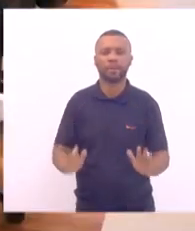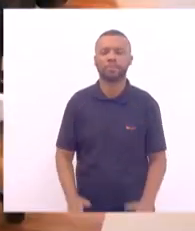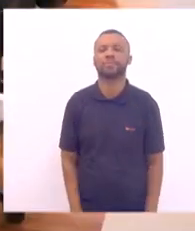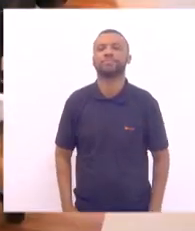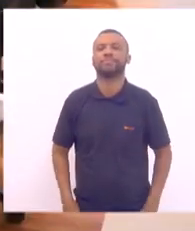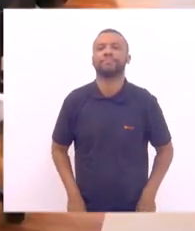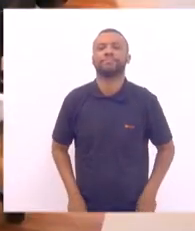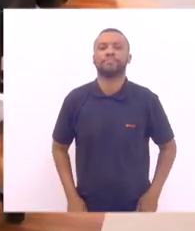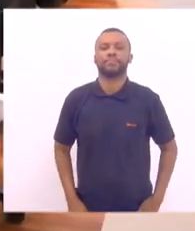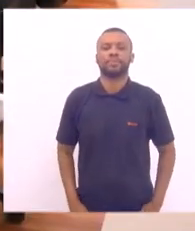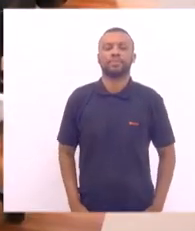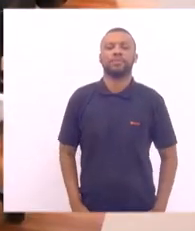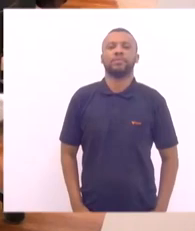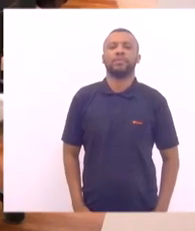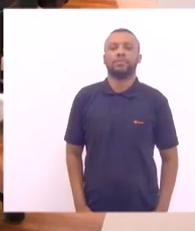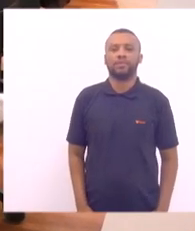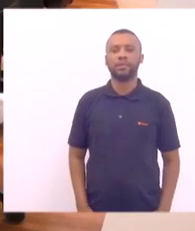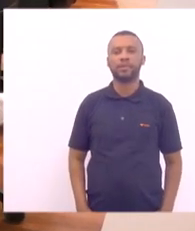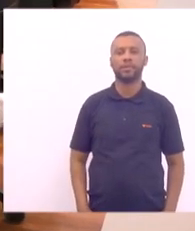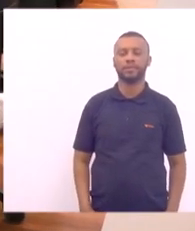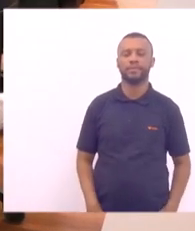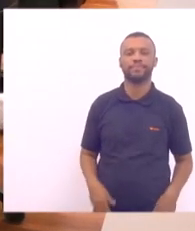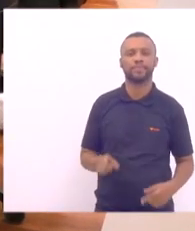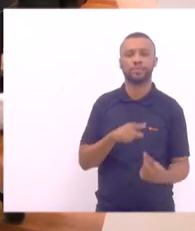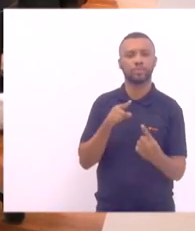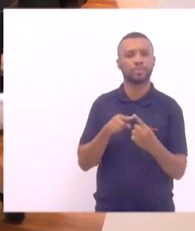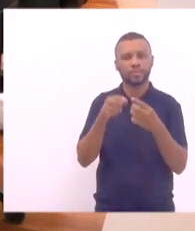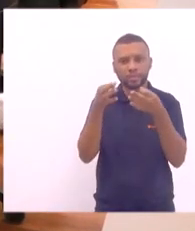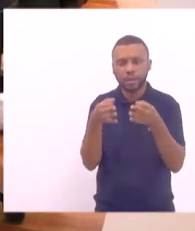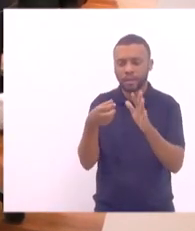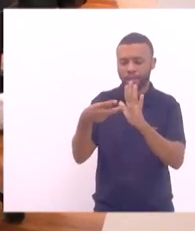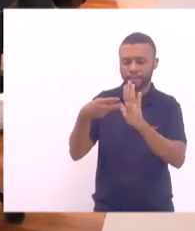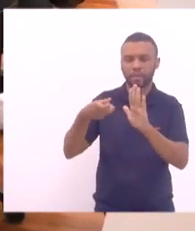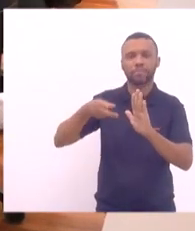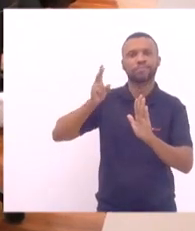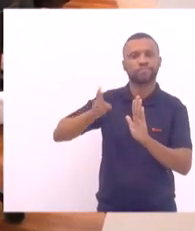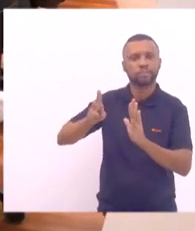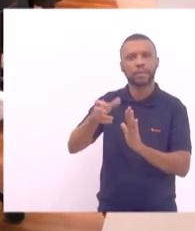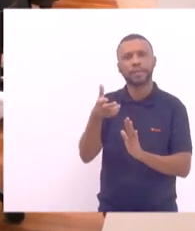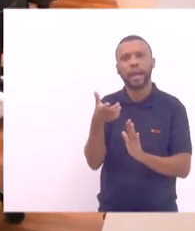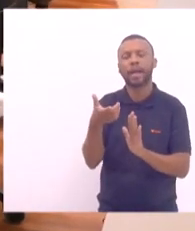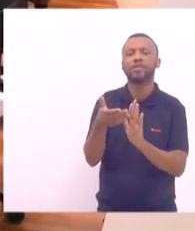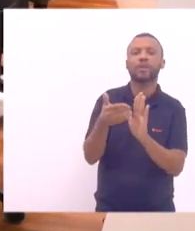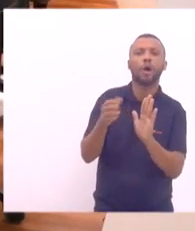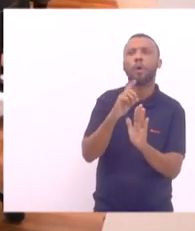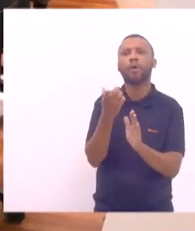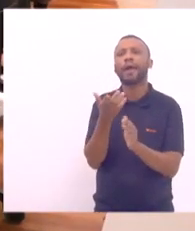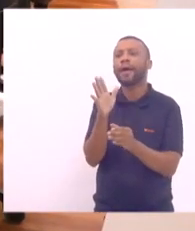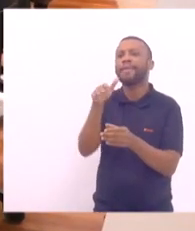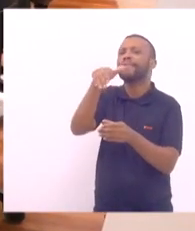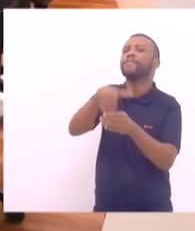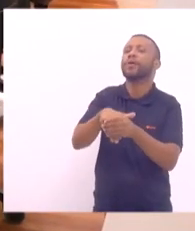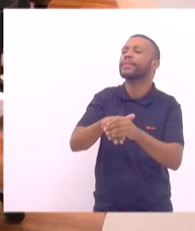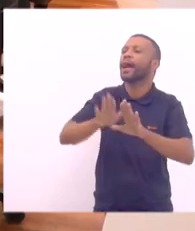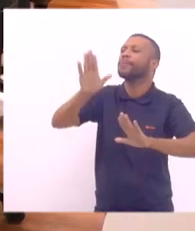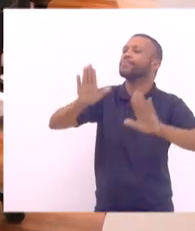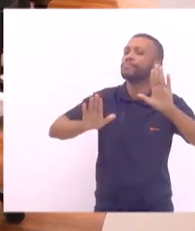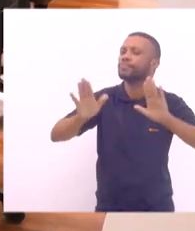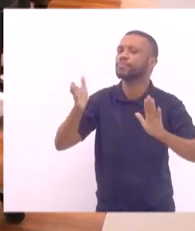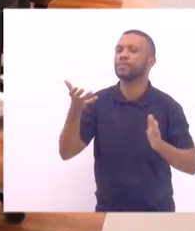Não é só esse isso, objetivo. Lucinha. Determinação é de manter. Quer tirar ou quer ir para o voto?